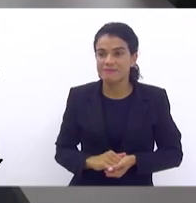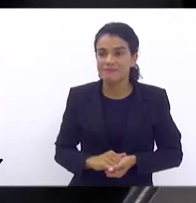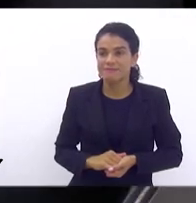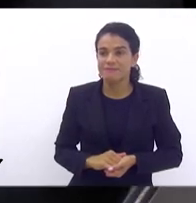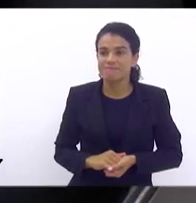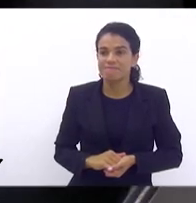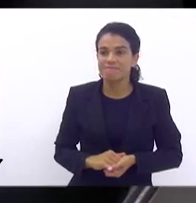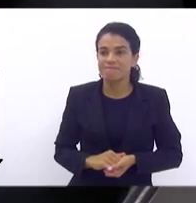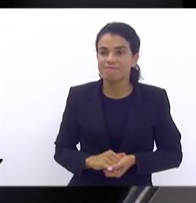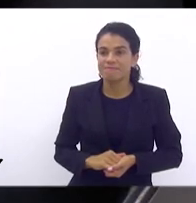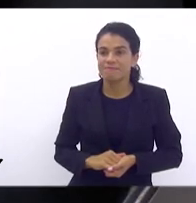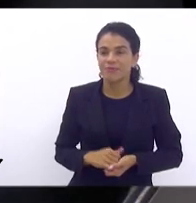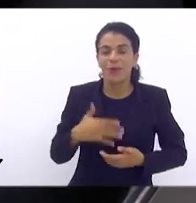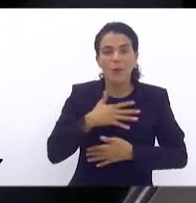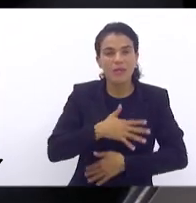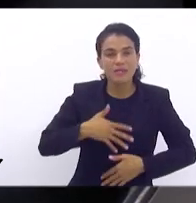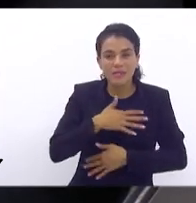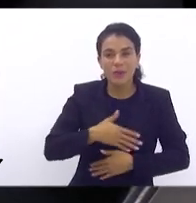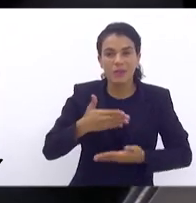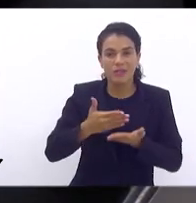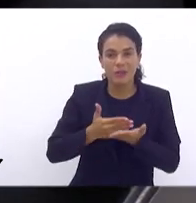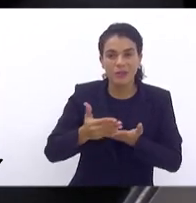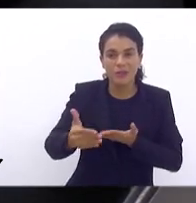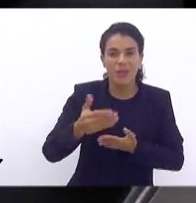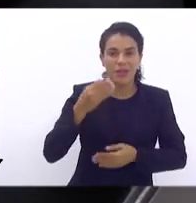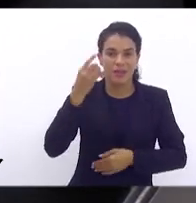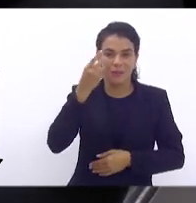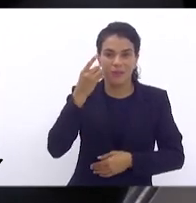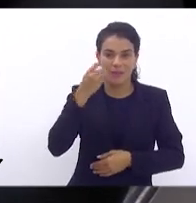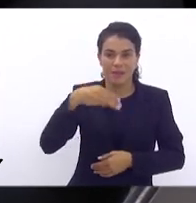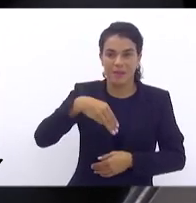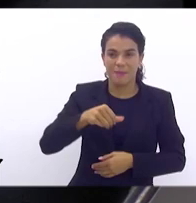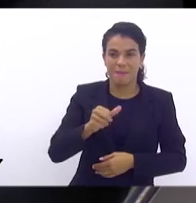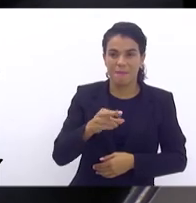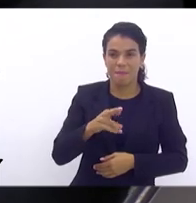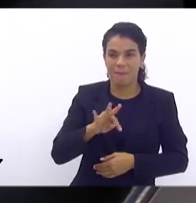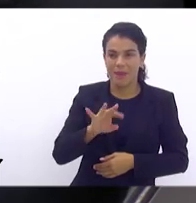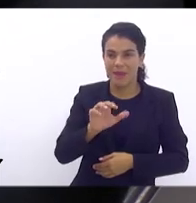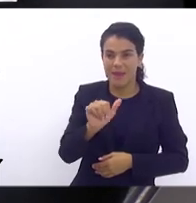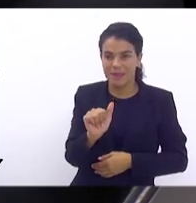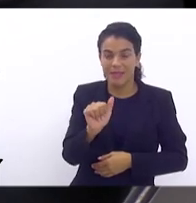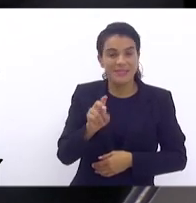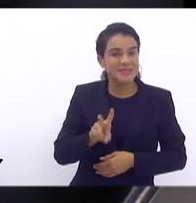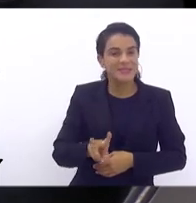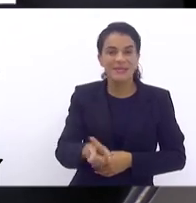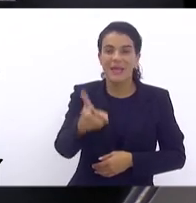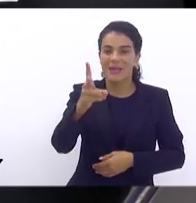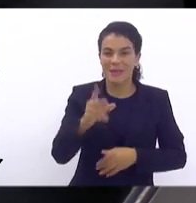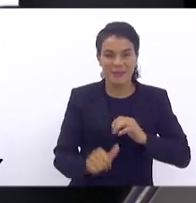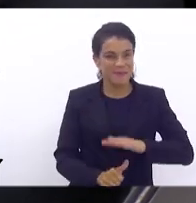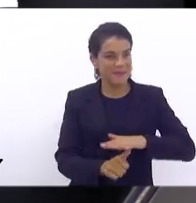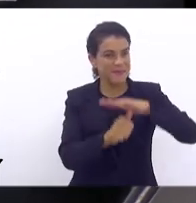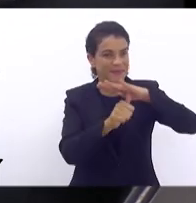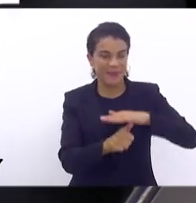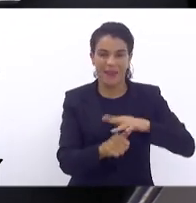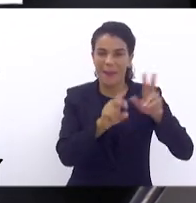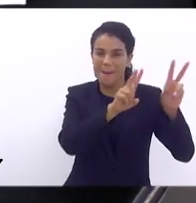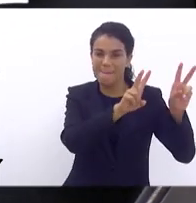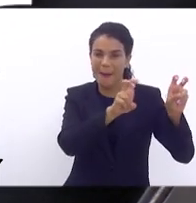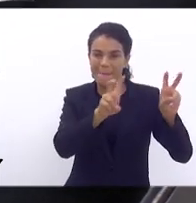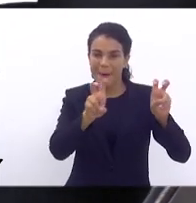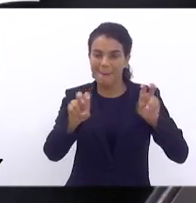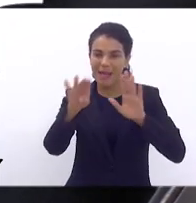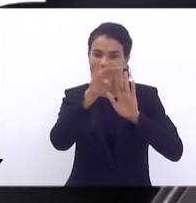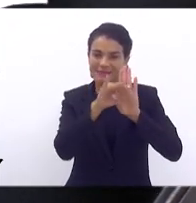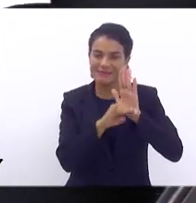pela saudação aqui inicial a deputada Marta Rocha eu sempre faltando em presídio essa sente faltando sistemas relevantes aí para